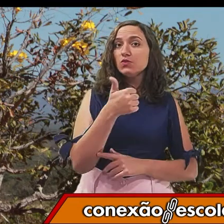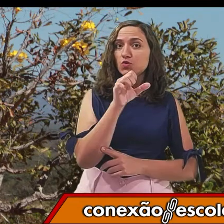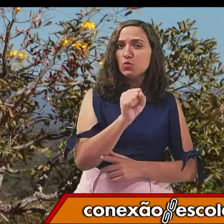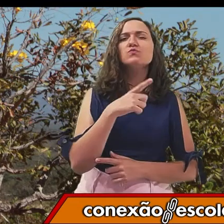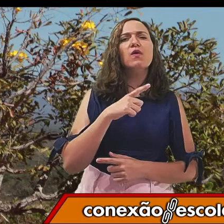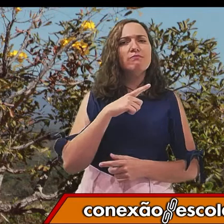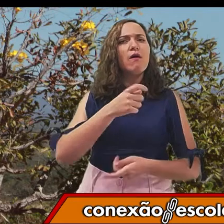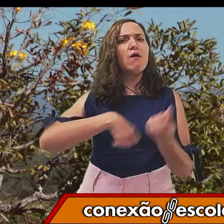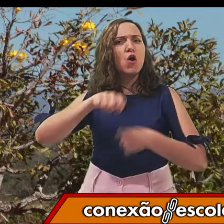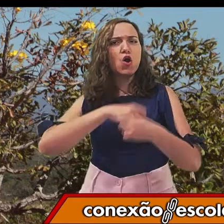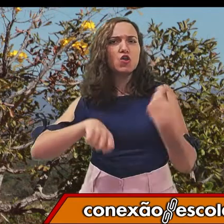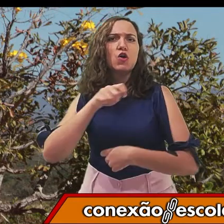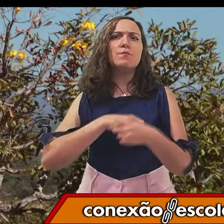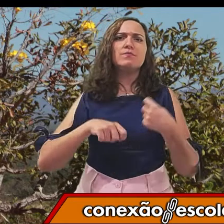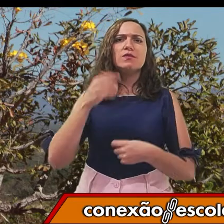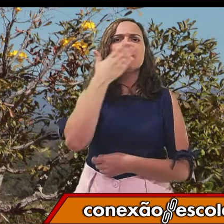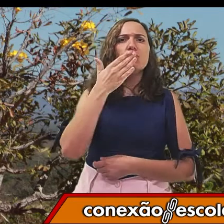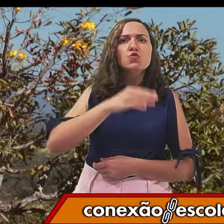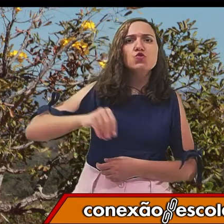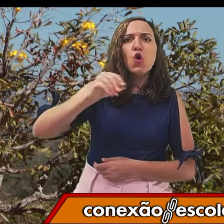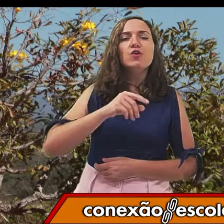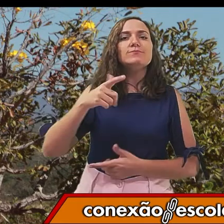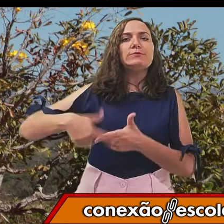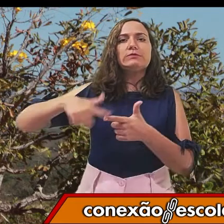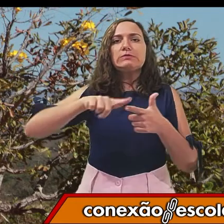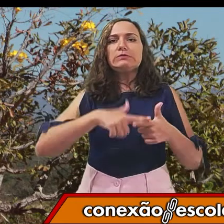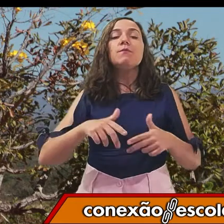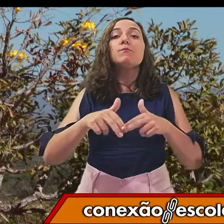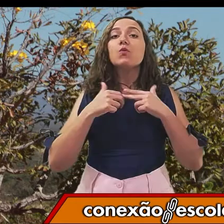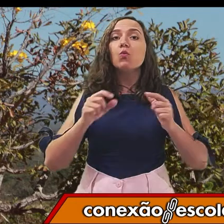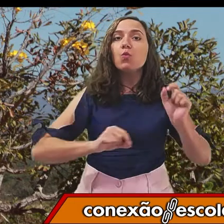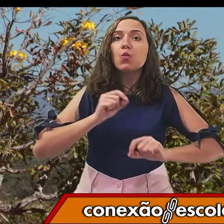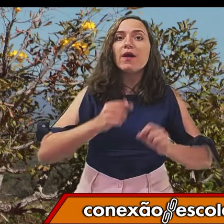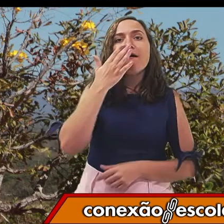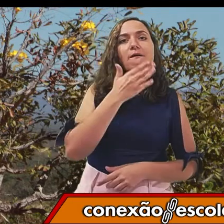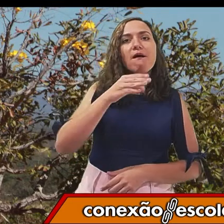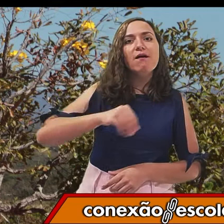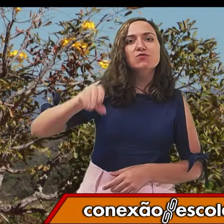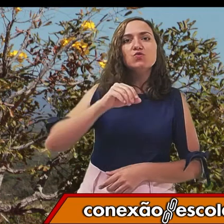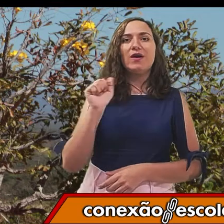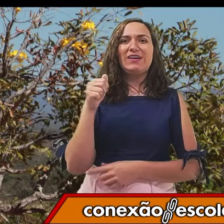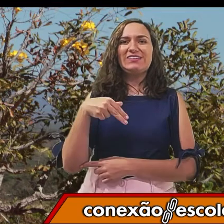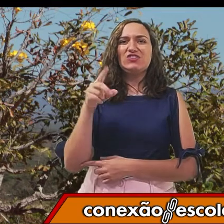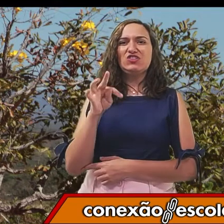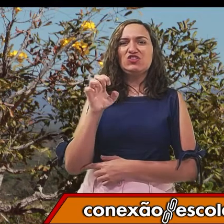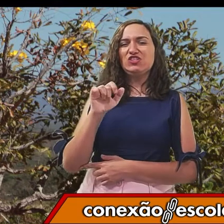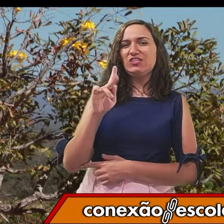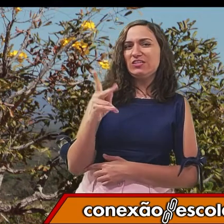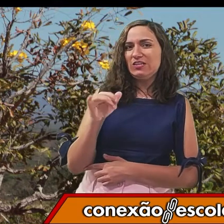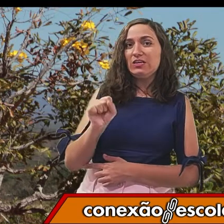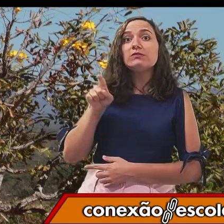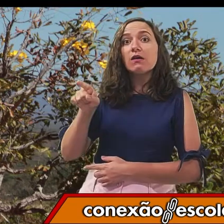economia açucareira entrou em crise devido à concorrência do açúcar produzido nas Antilhas.